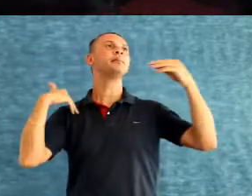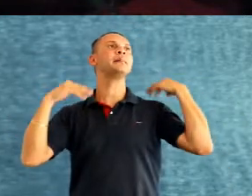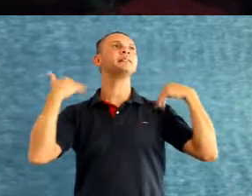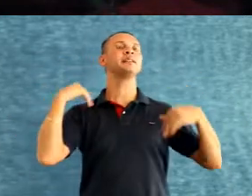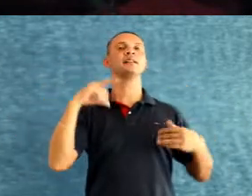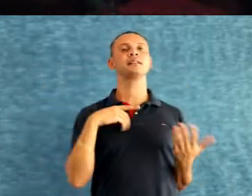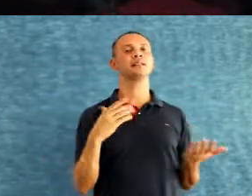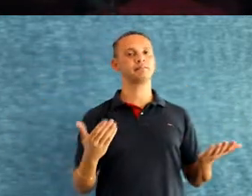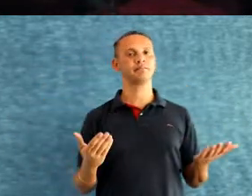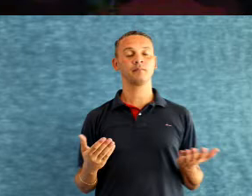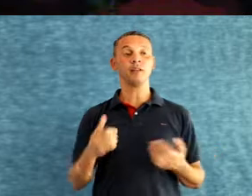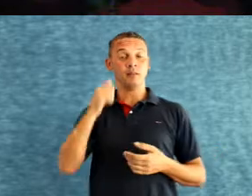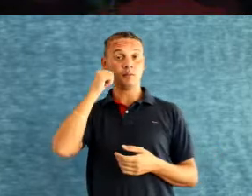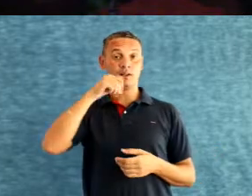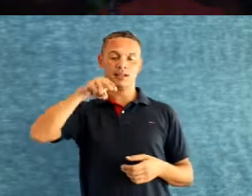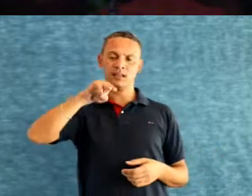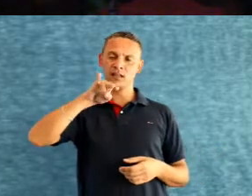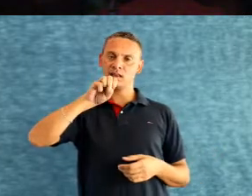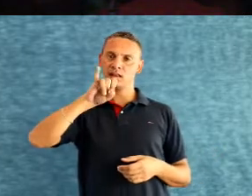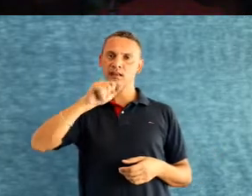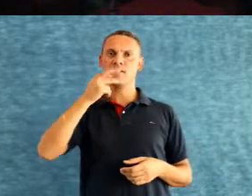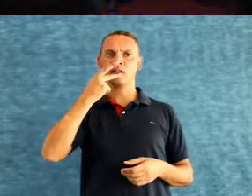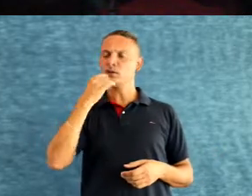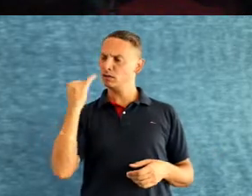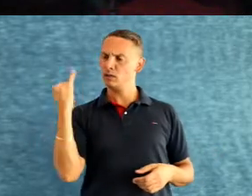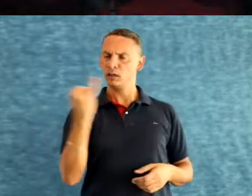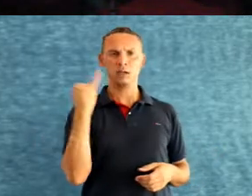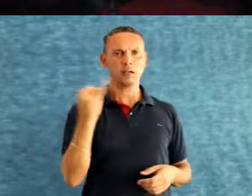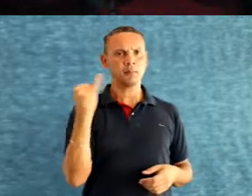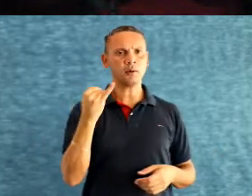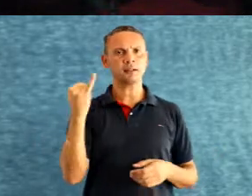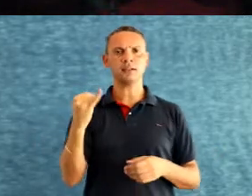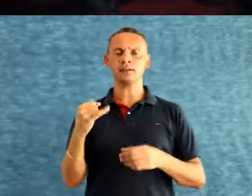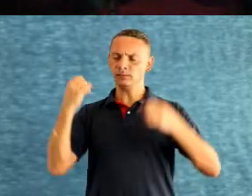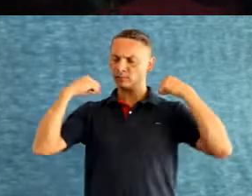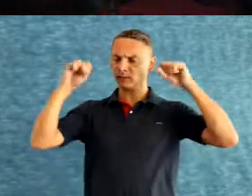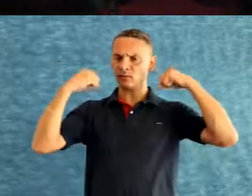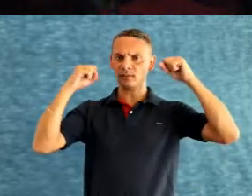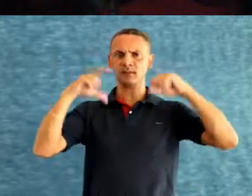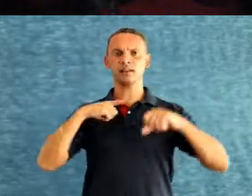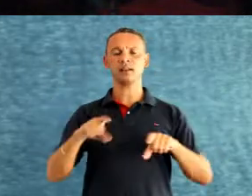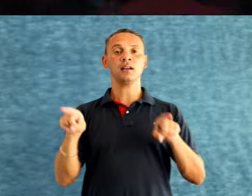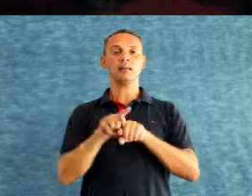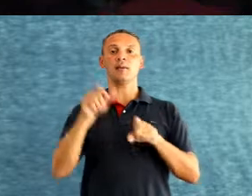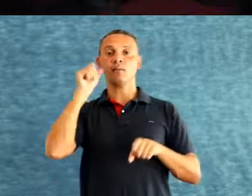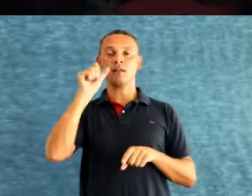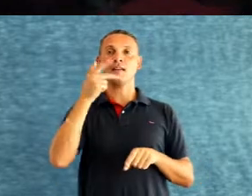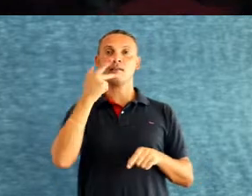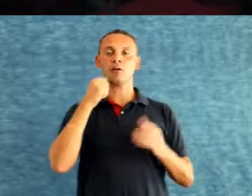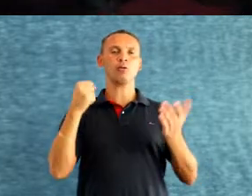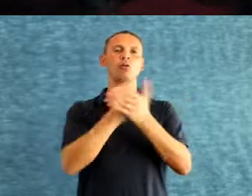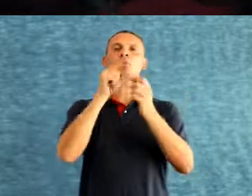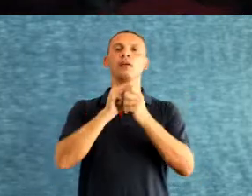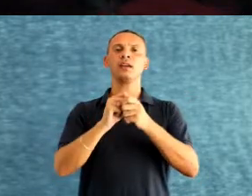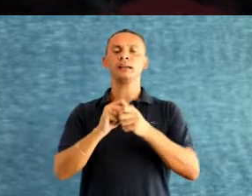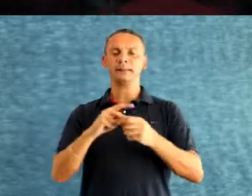prática da educação física e contrária ao uso do espartilho, que considerava prejudicial ao desenvolvimento, à